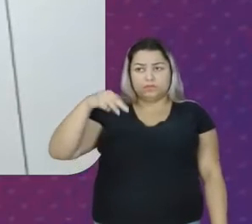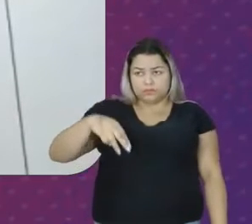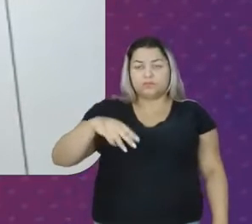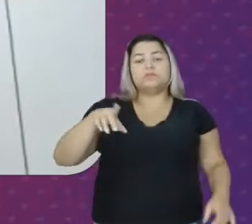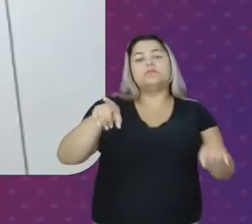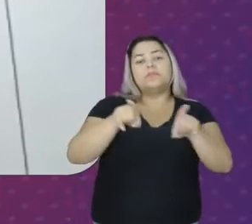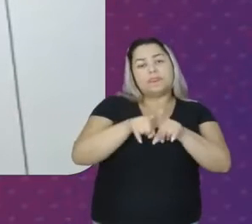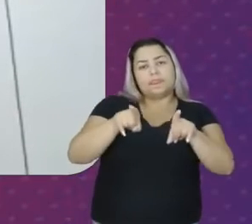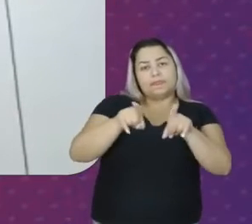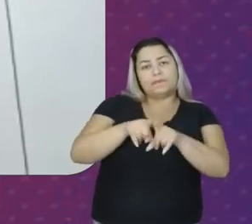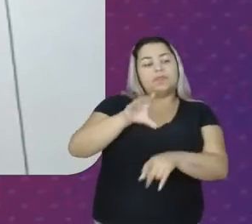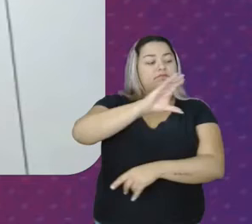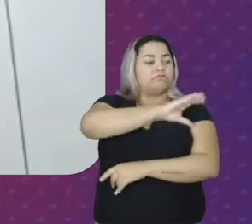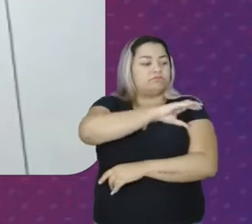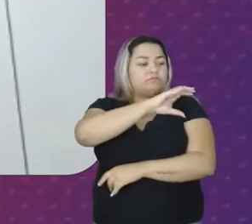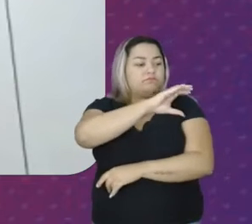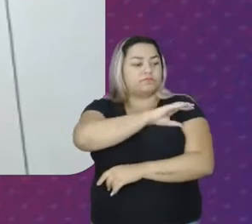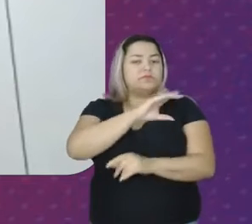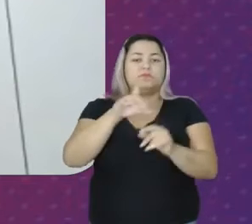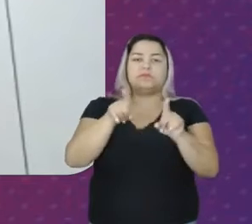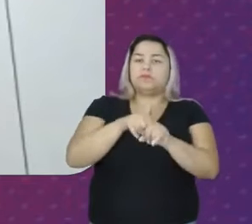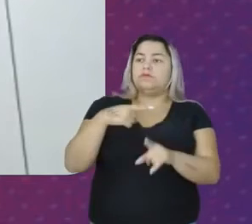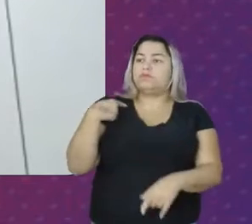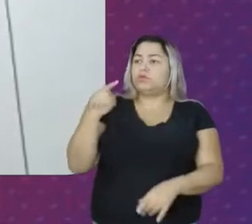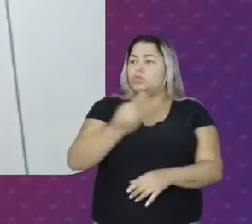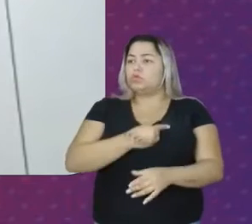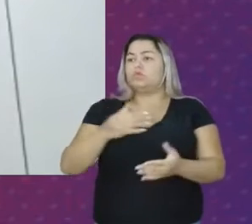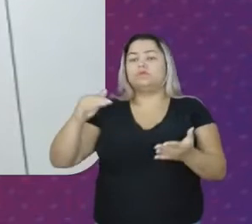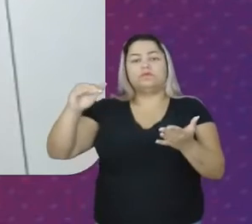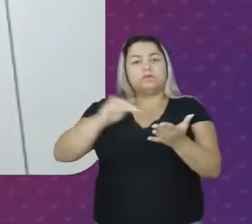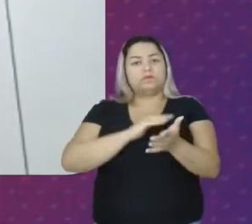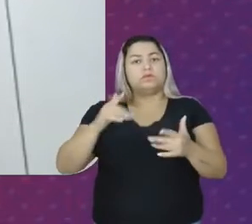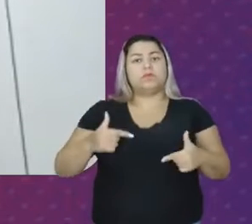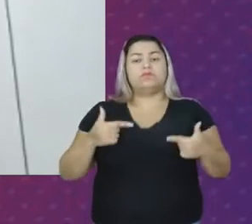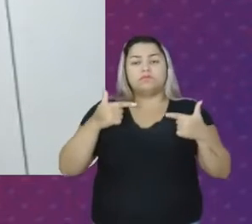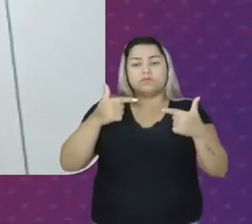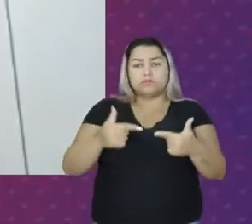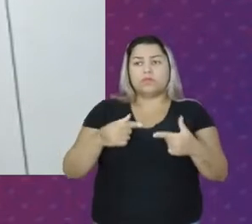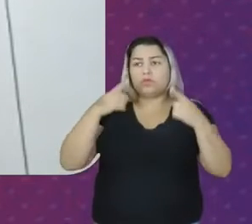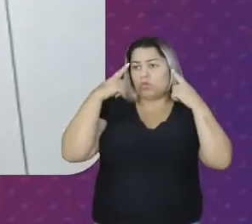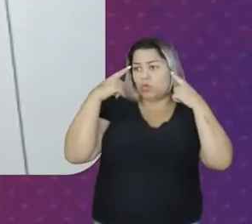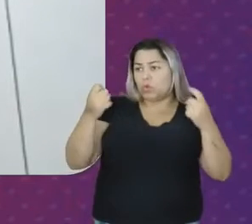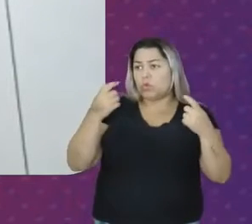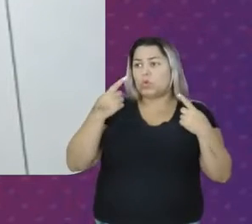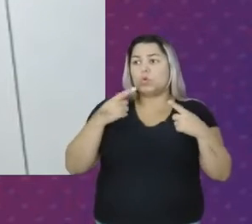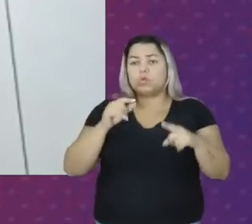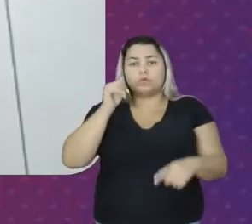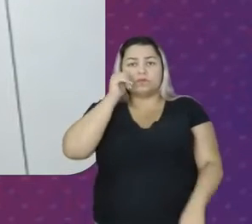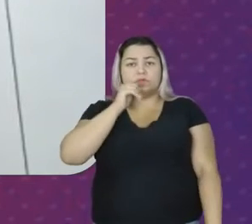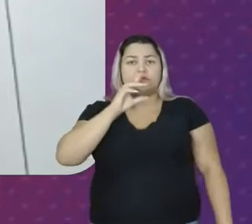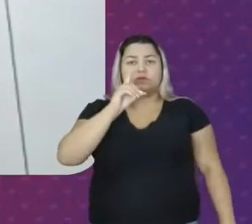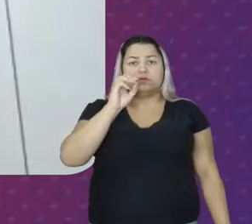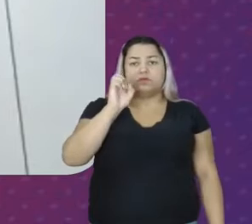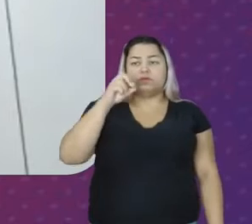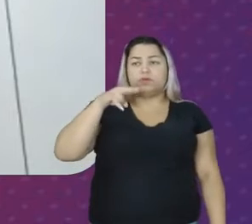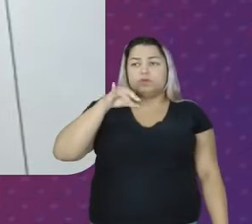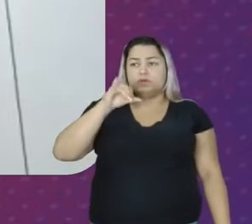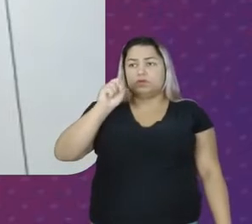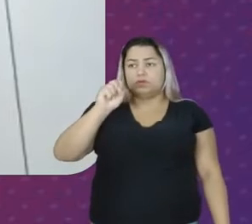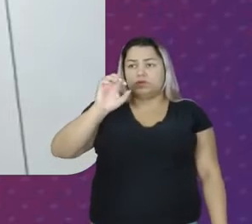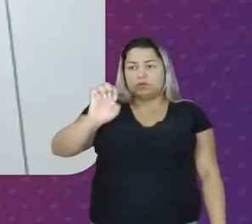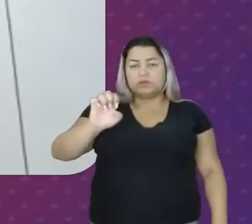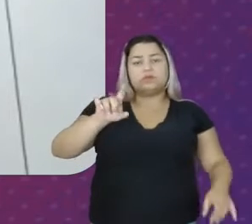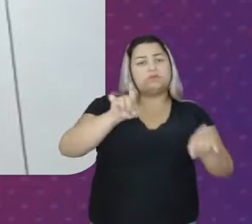também tem a coordenação na suplência a nossa secretária nacional de enfrentamento à violência contra as mulheres, Denise Motadal,